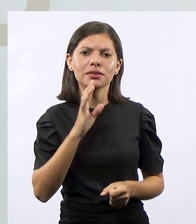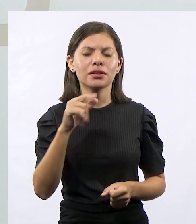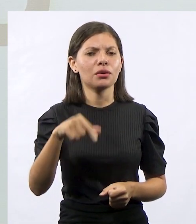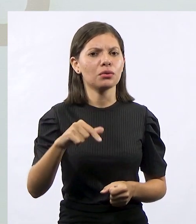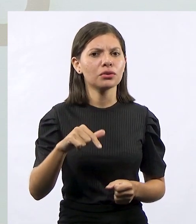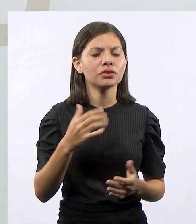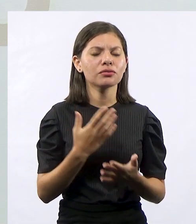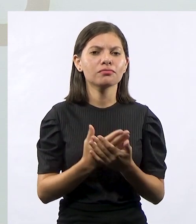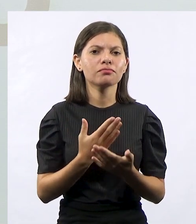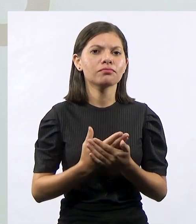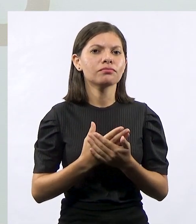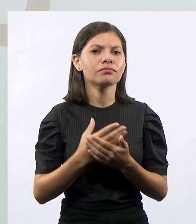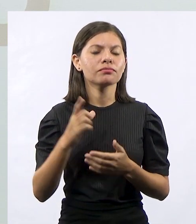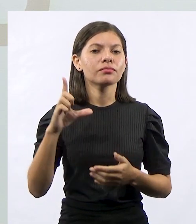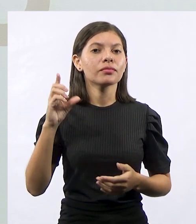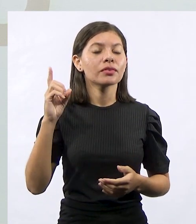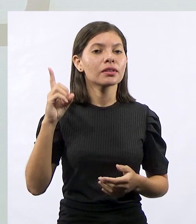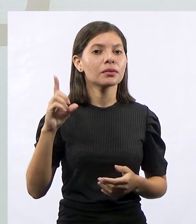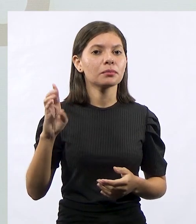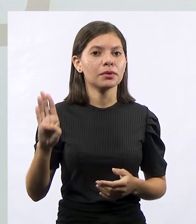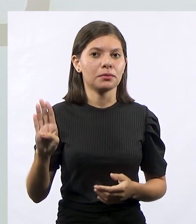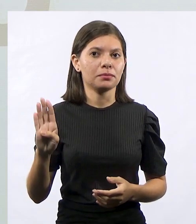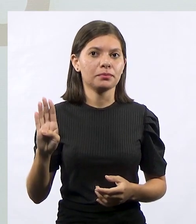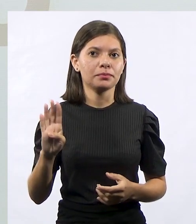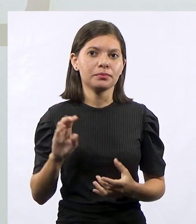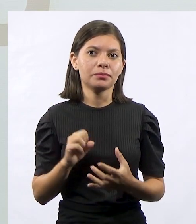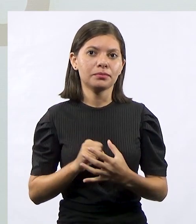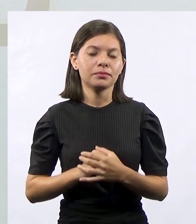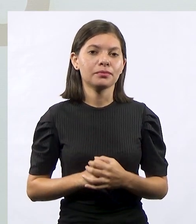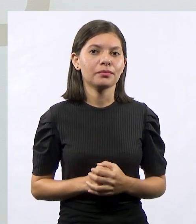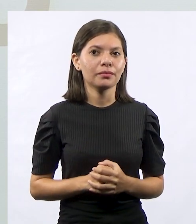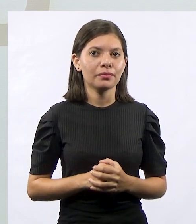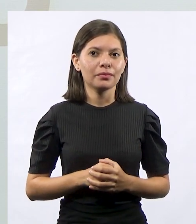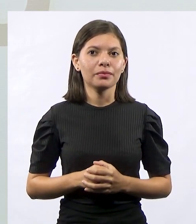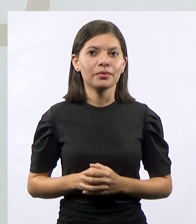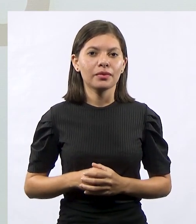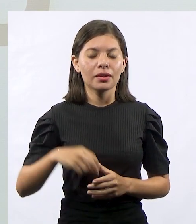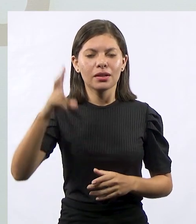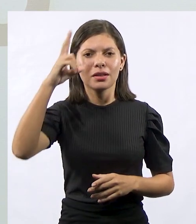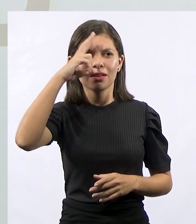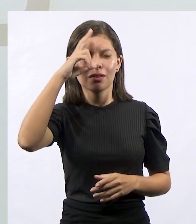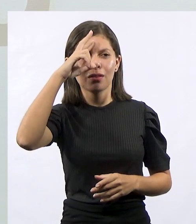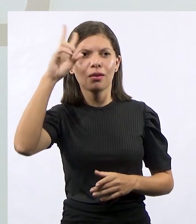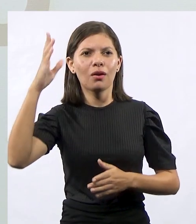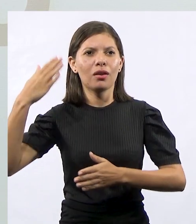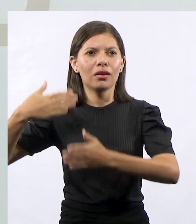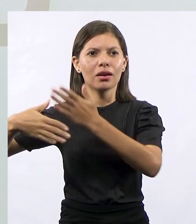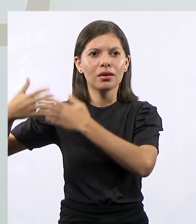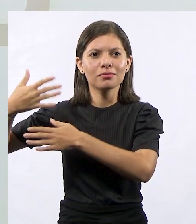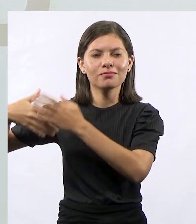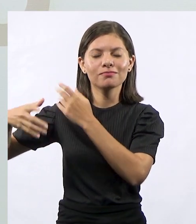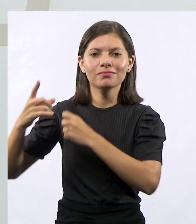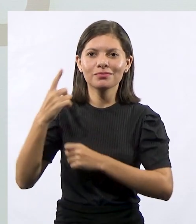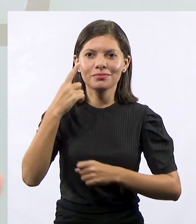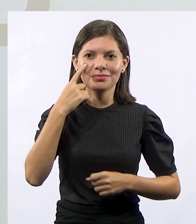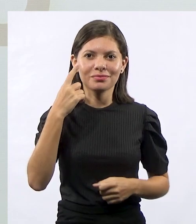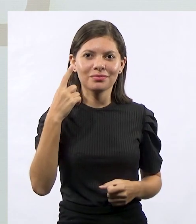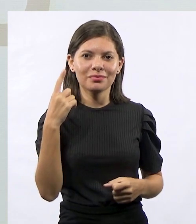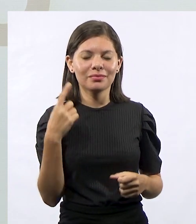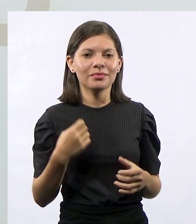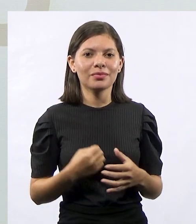LDB. Ela é fazer um resgate histórico dessa trilha de todas